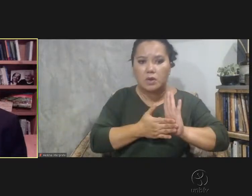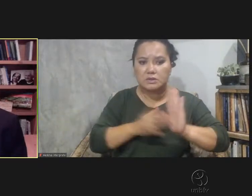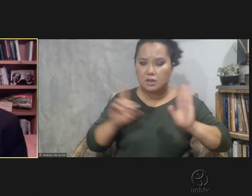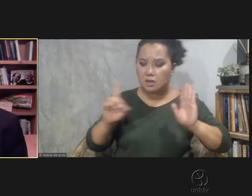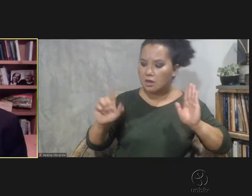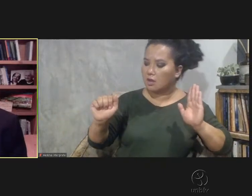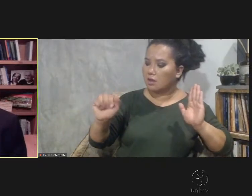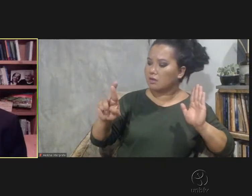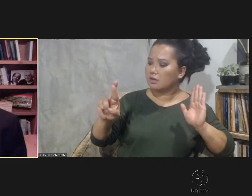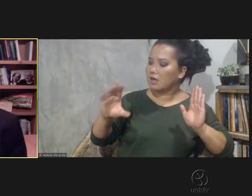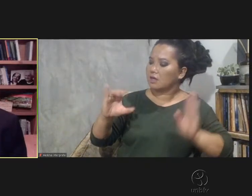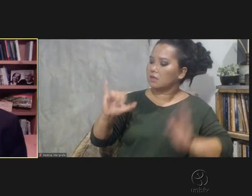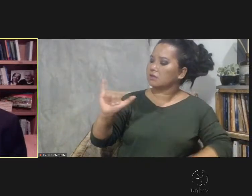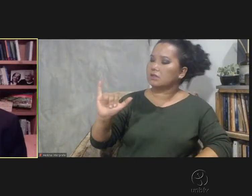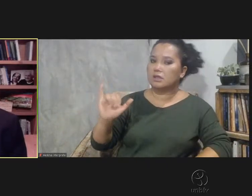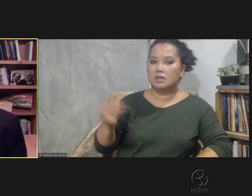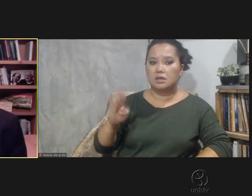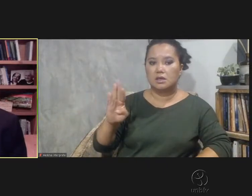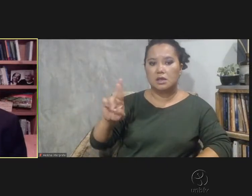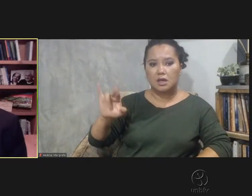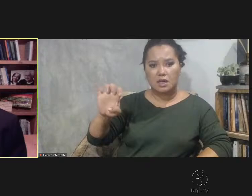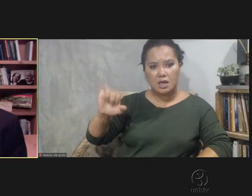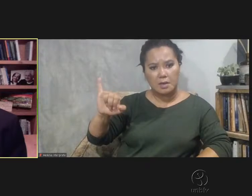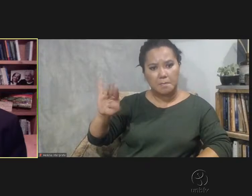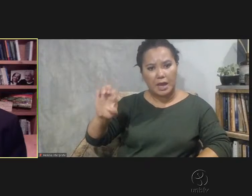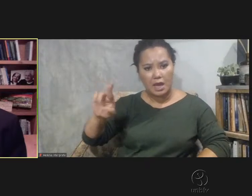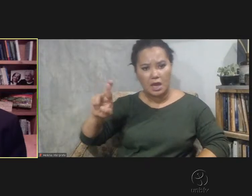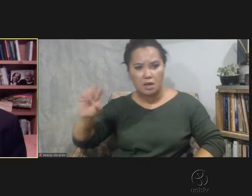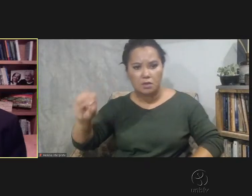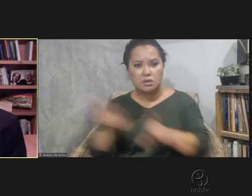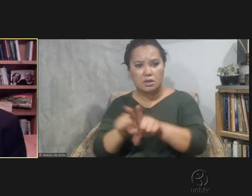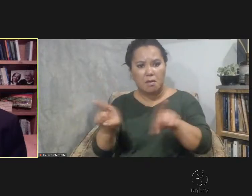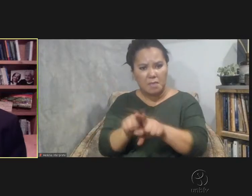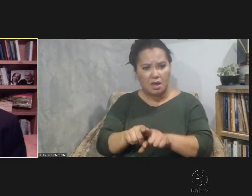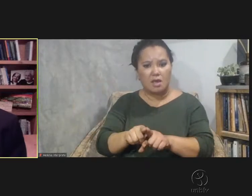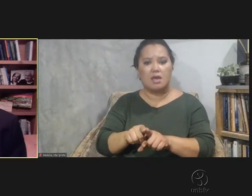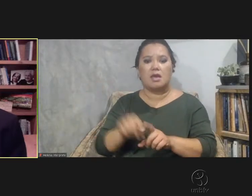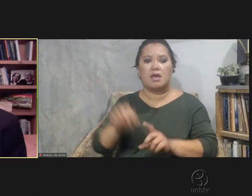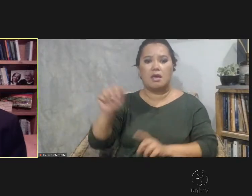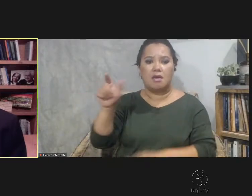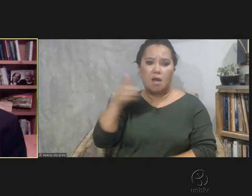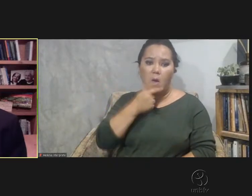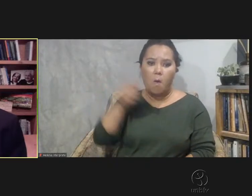figuras líderes, nós temos que abandonar